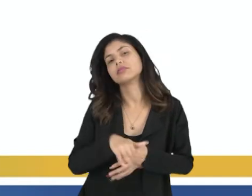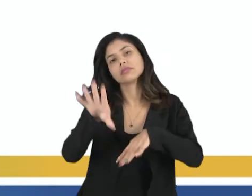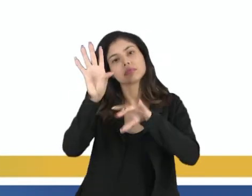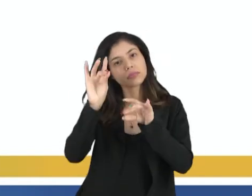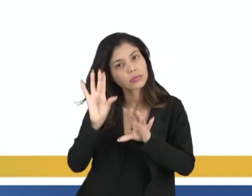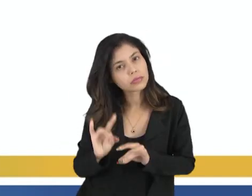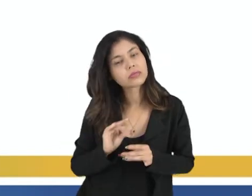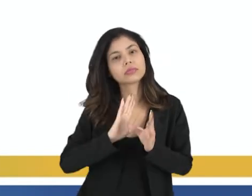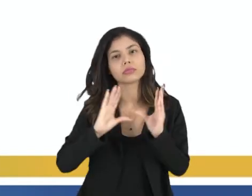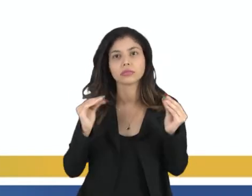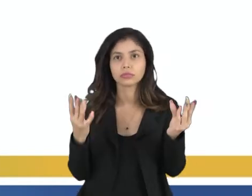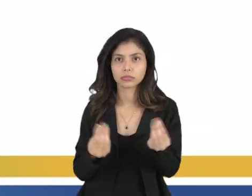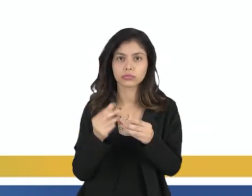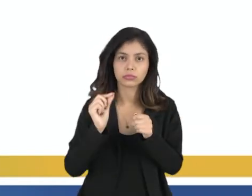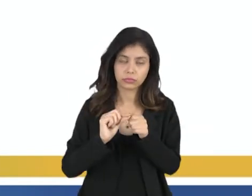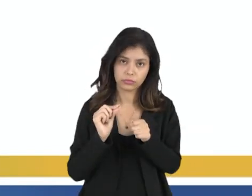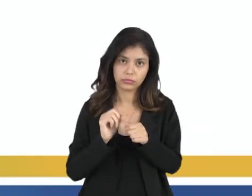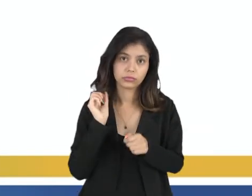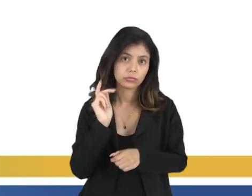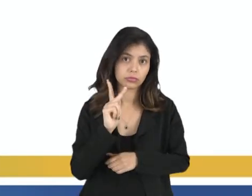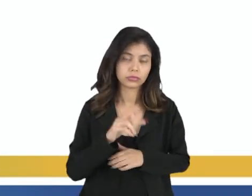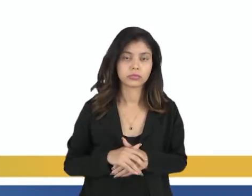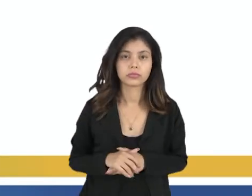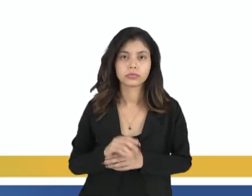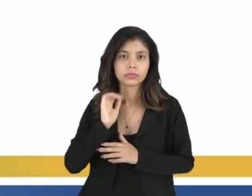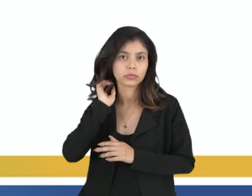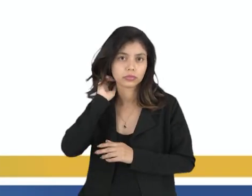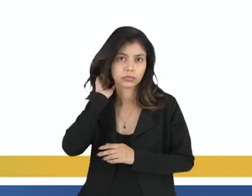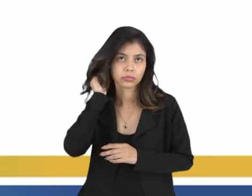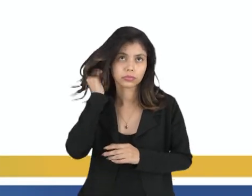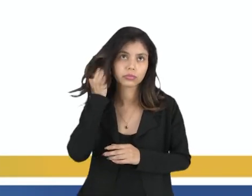cada substância que vai ser formado, ok?